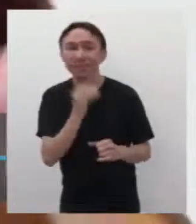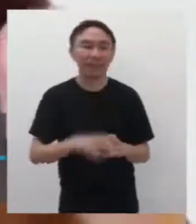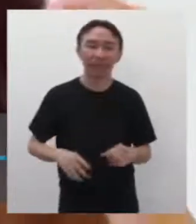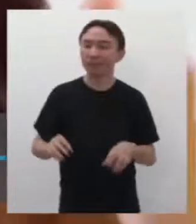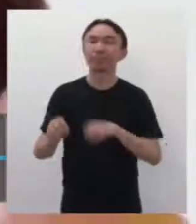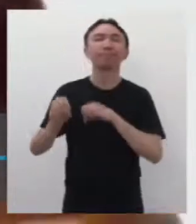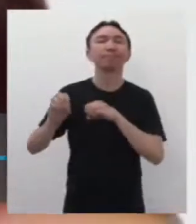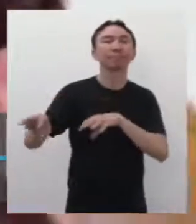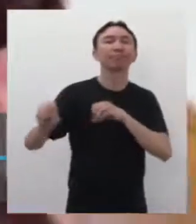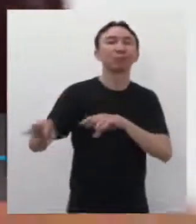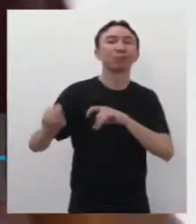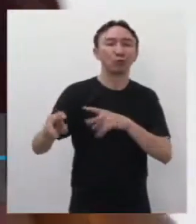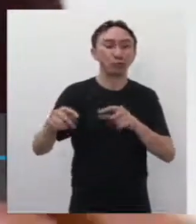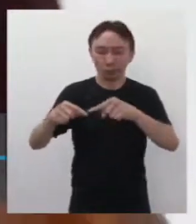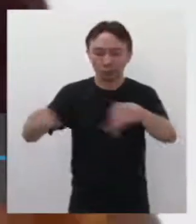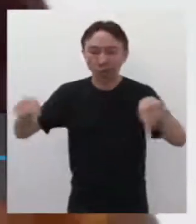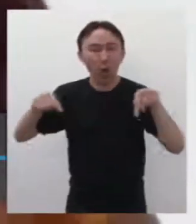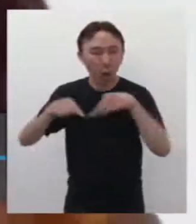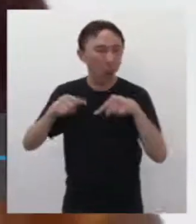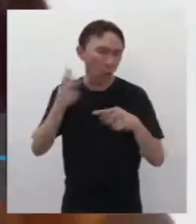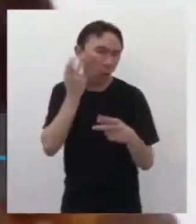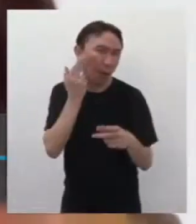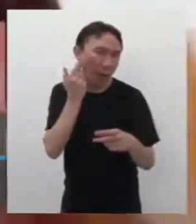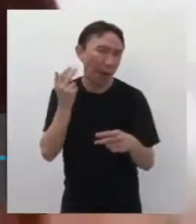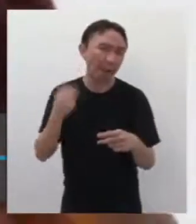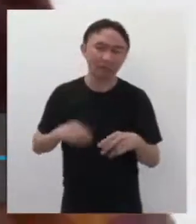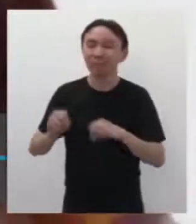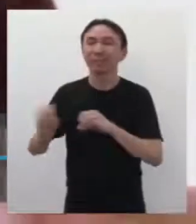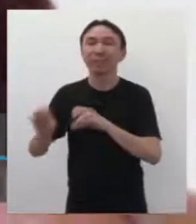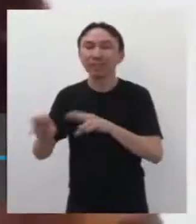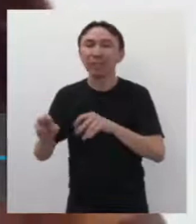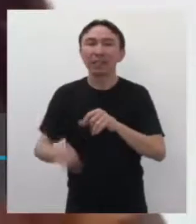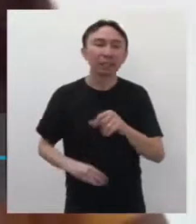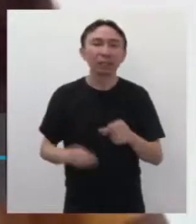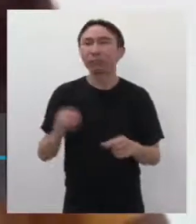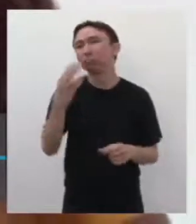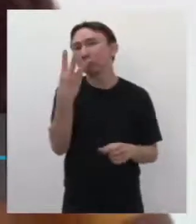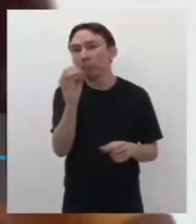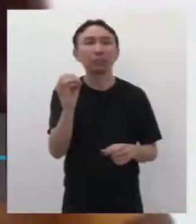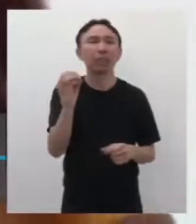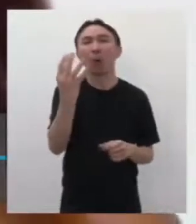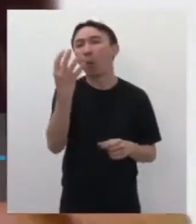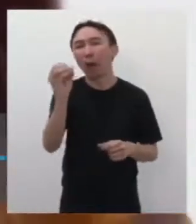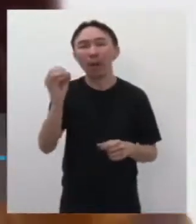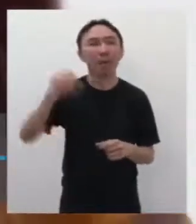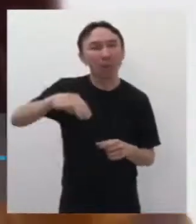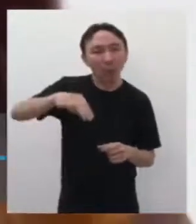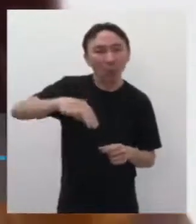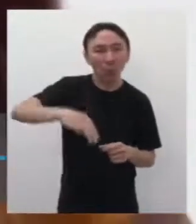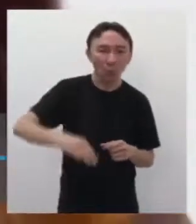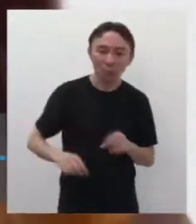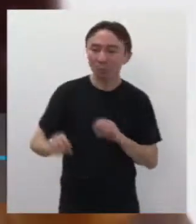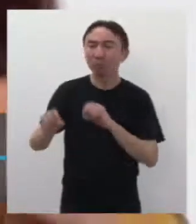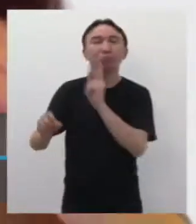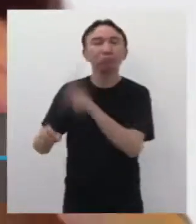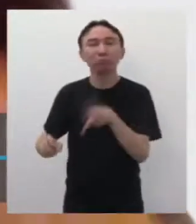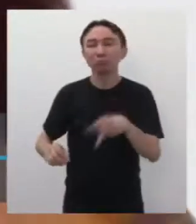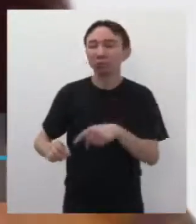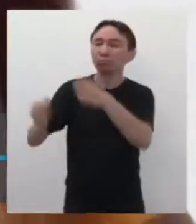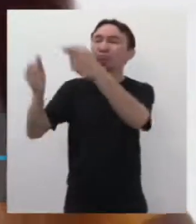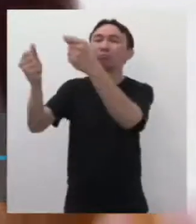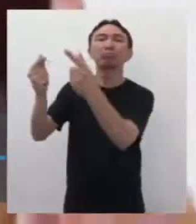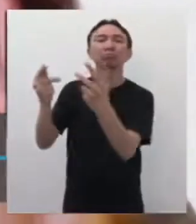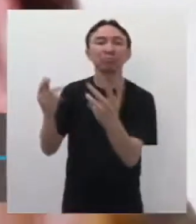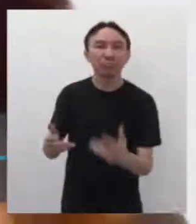minutos falando uma teoria, explicando uma teoria, nesse momento,